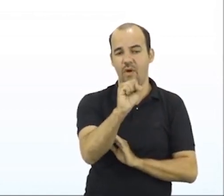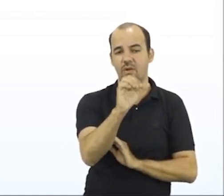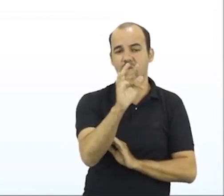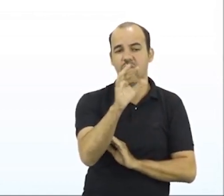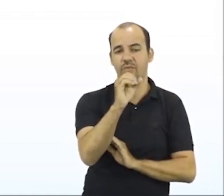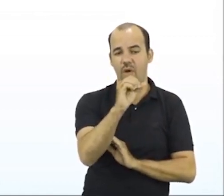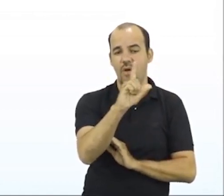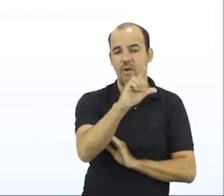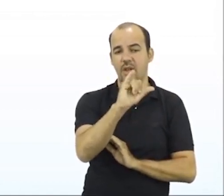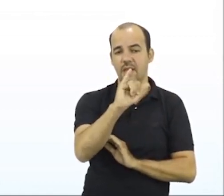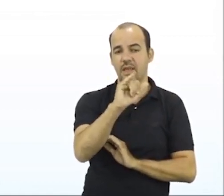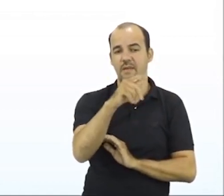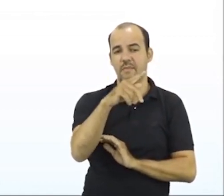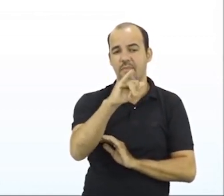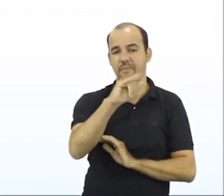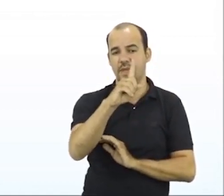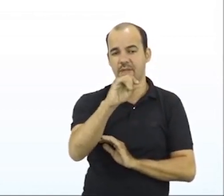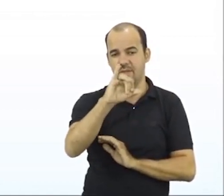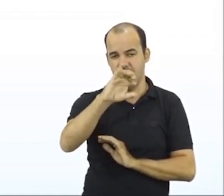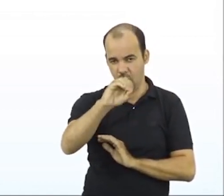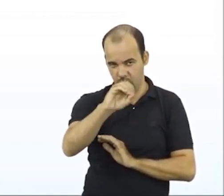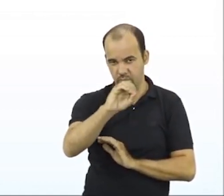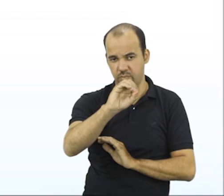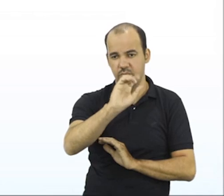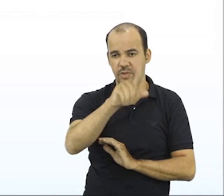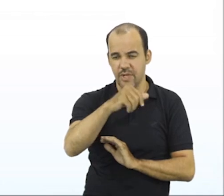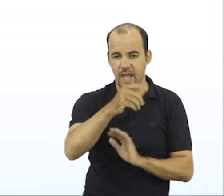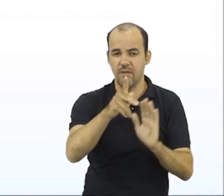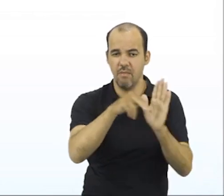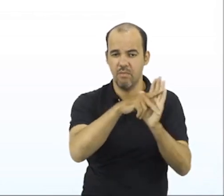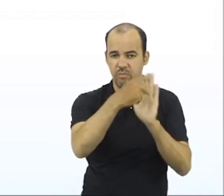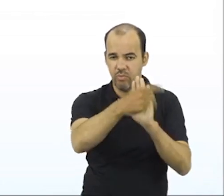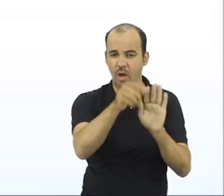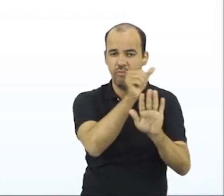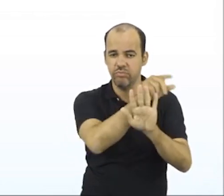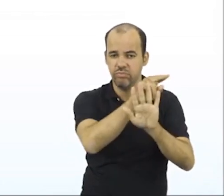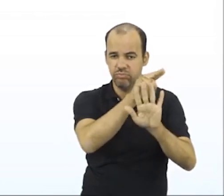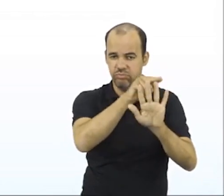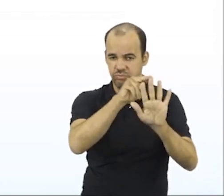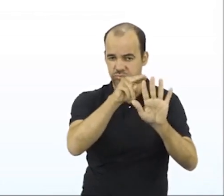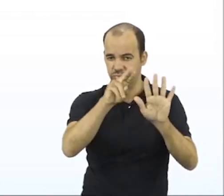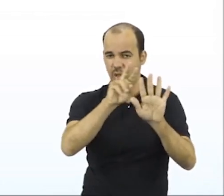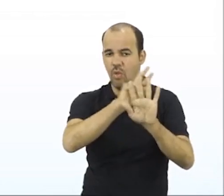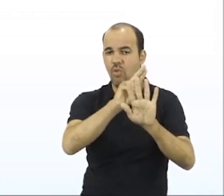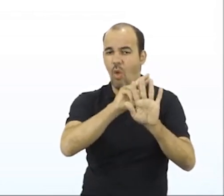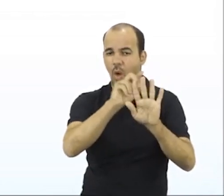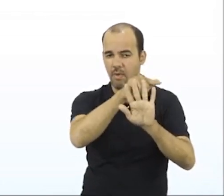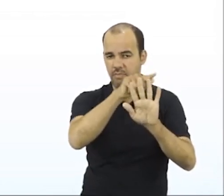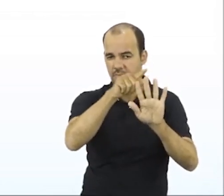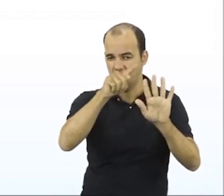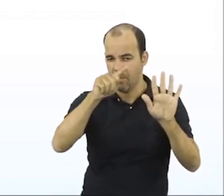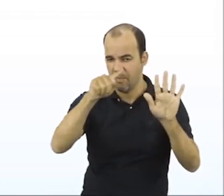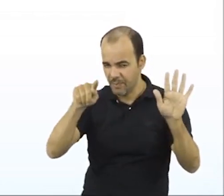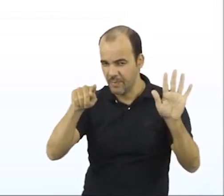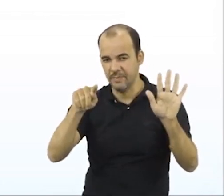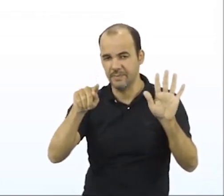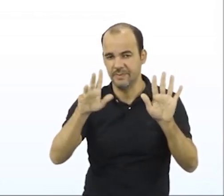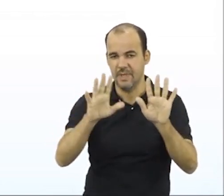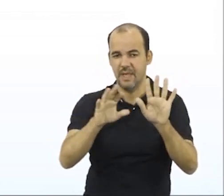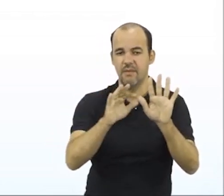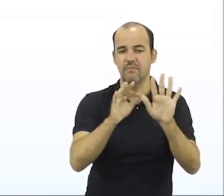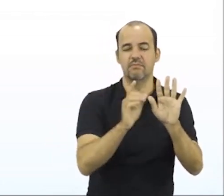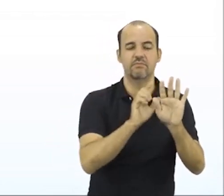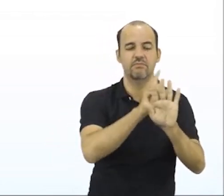Ó, isso aqui é um fosfolipídio. É por isso que a gente diz que é uma bicamada fosfolipídica, porque tem bonequinho em cima, bonequinho